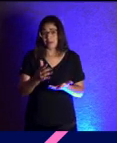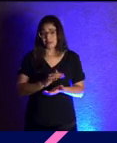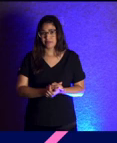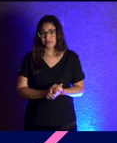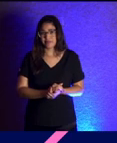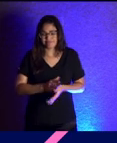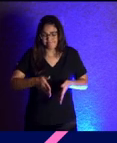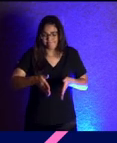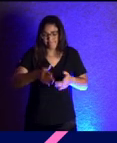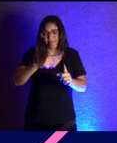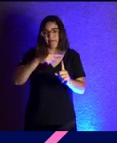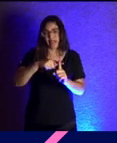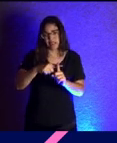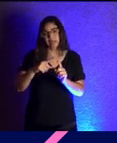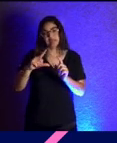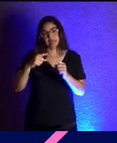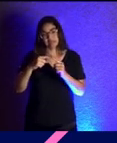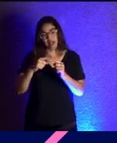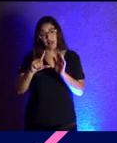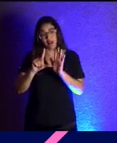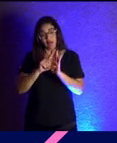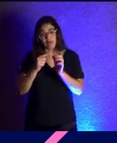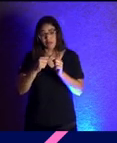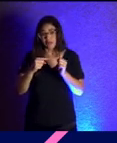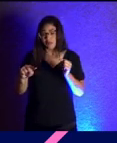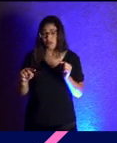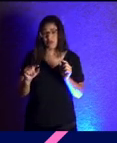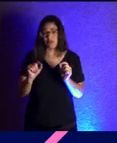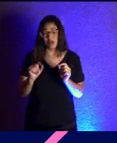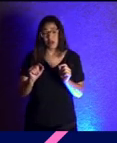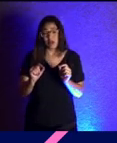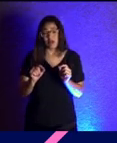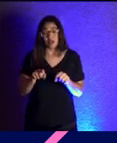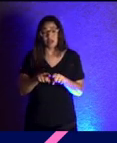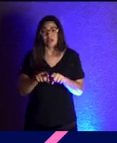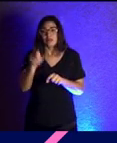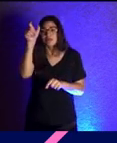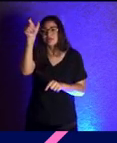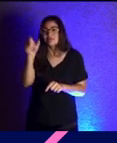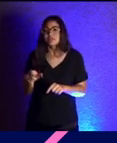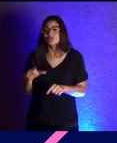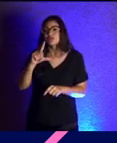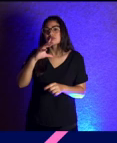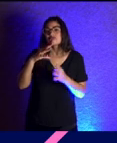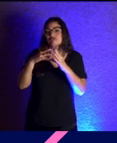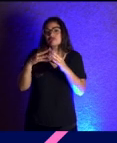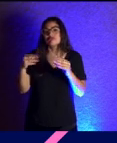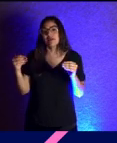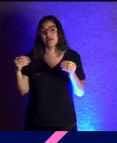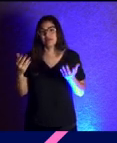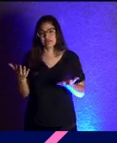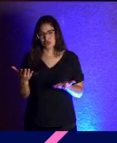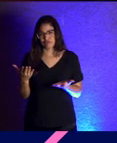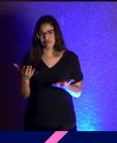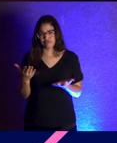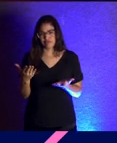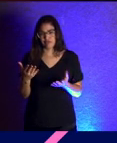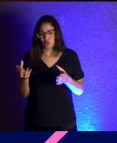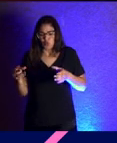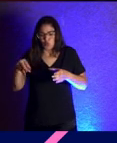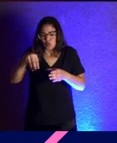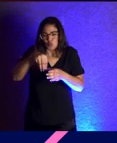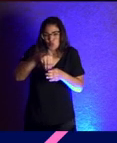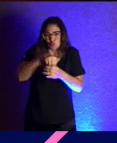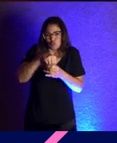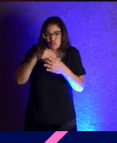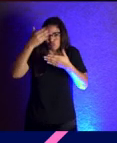das várias clandestinas e dos desaparecidos, deixando tudo realmente na categoria de indivíduo. Obrigada.